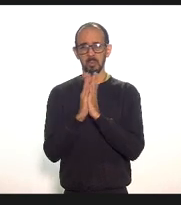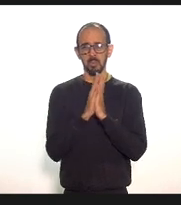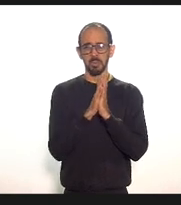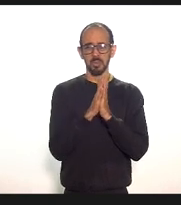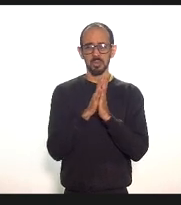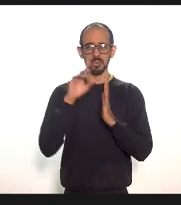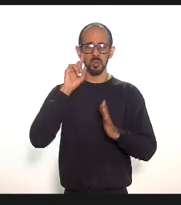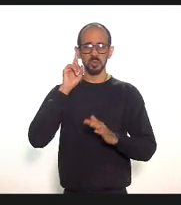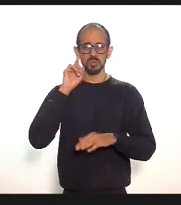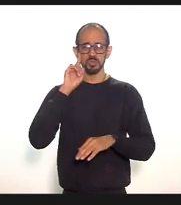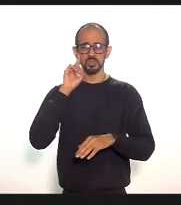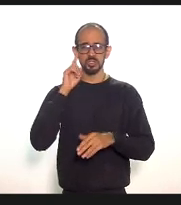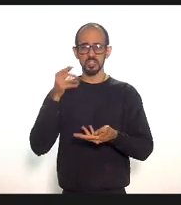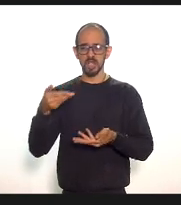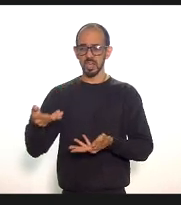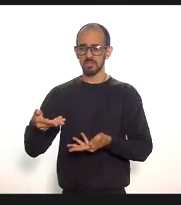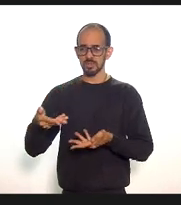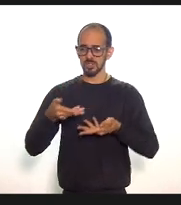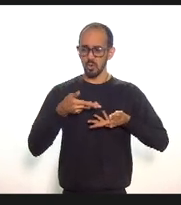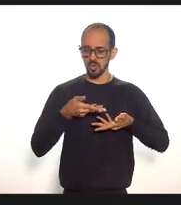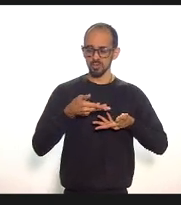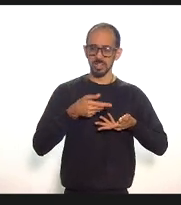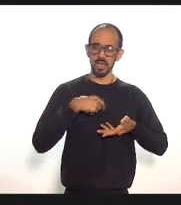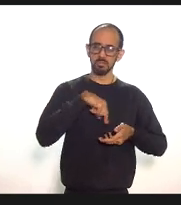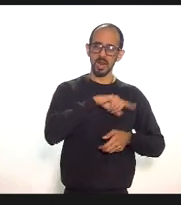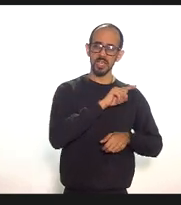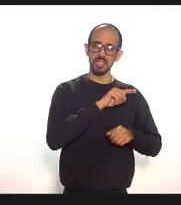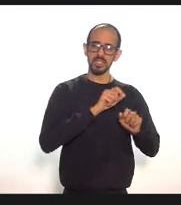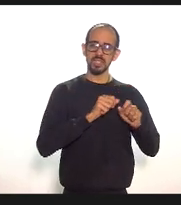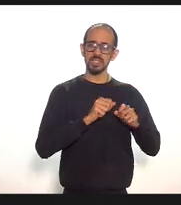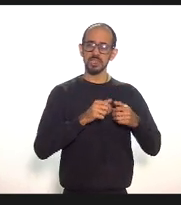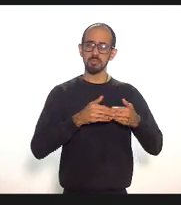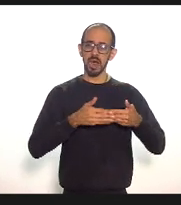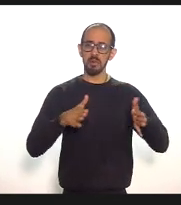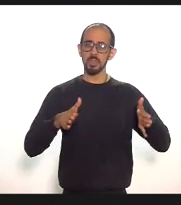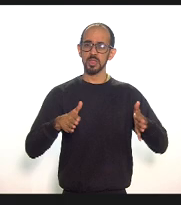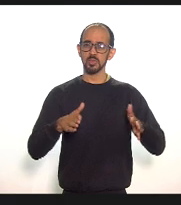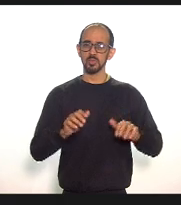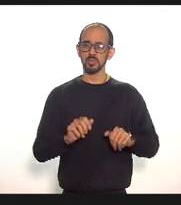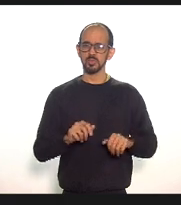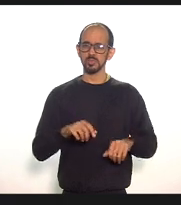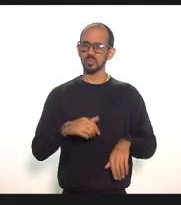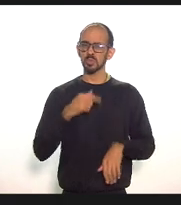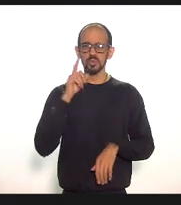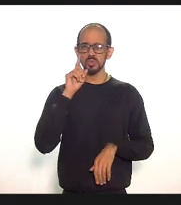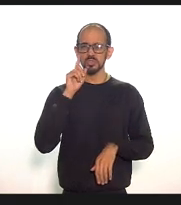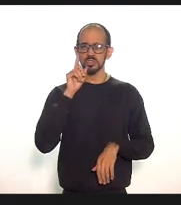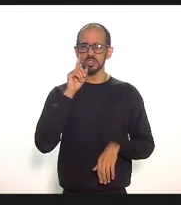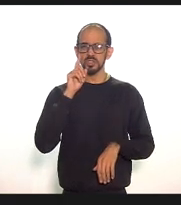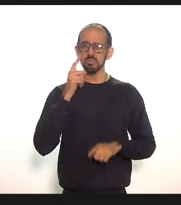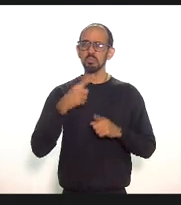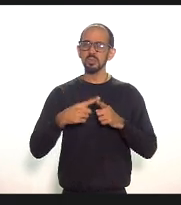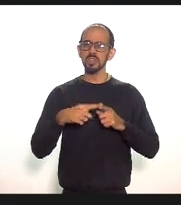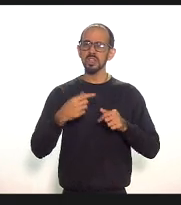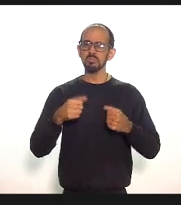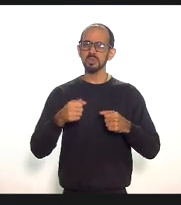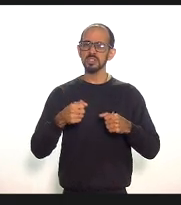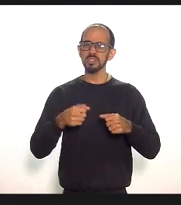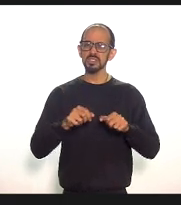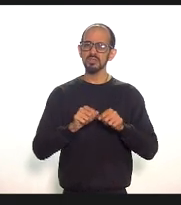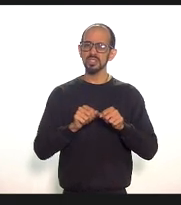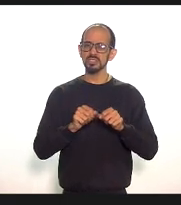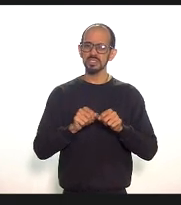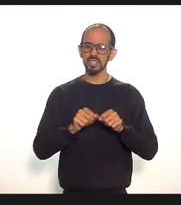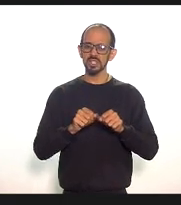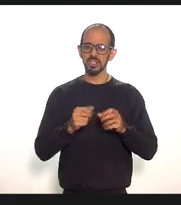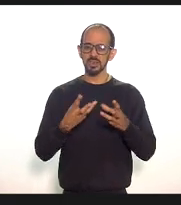convite para inauguração de uma coisa aqui, uma coisa lá. Por que, que tem que inaugurar colocando um monte